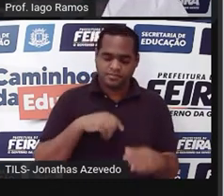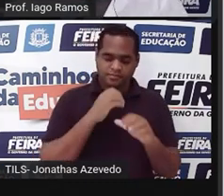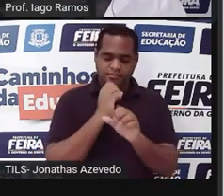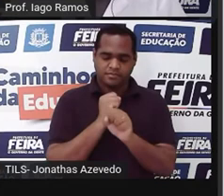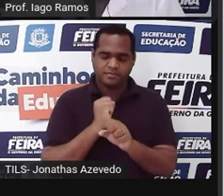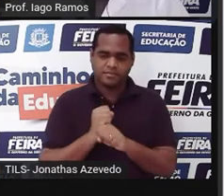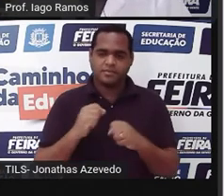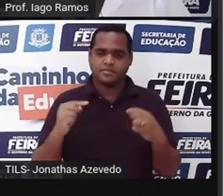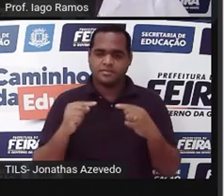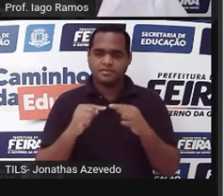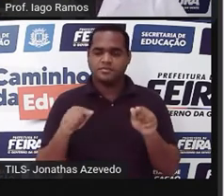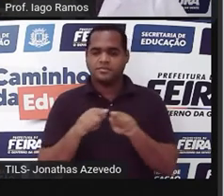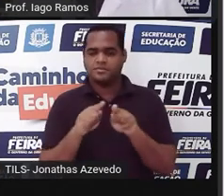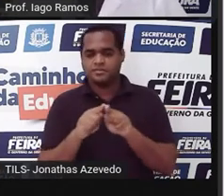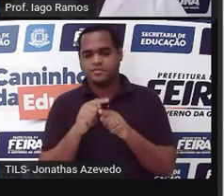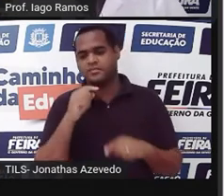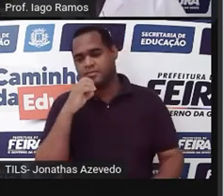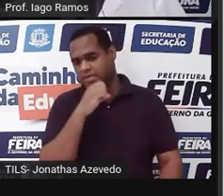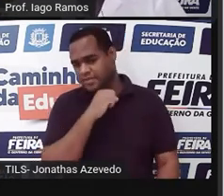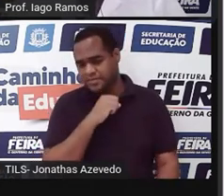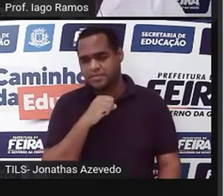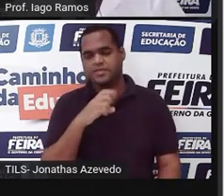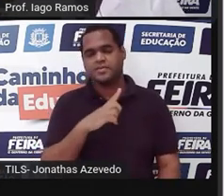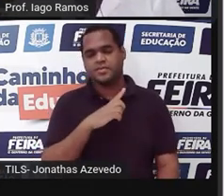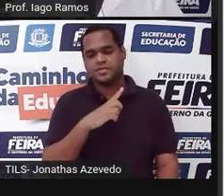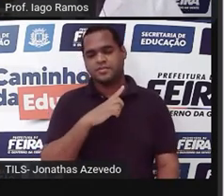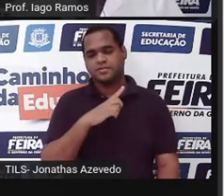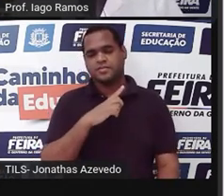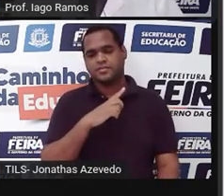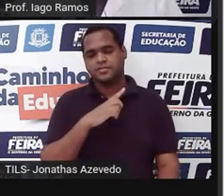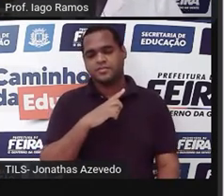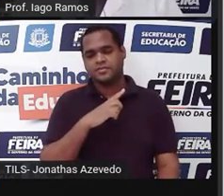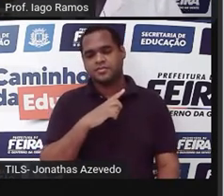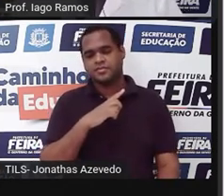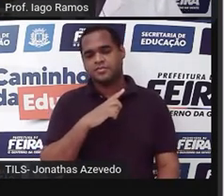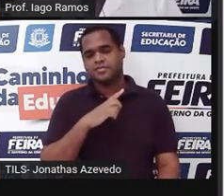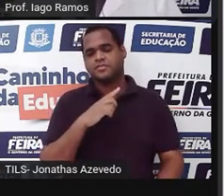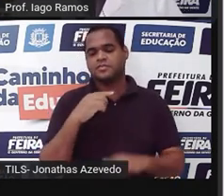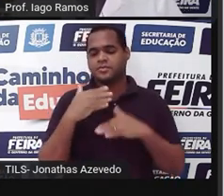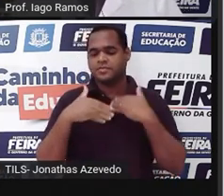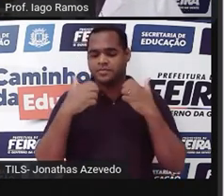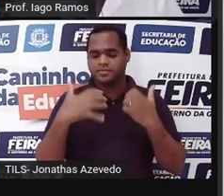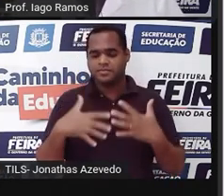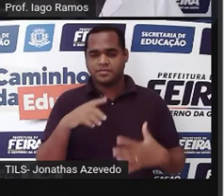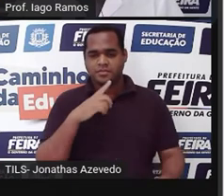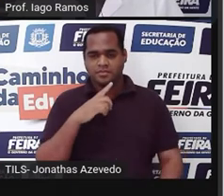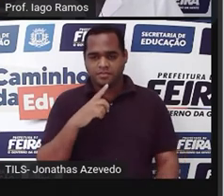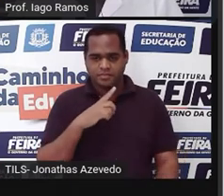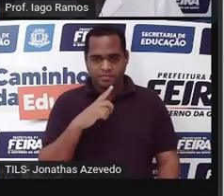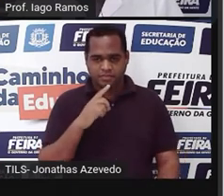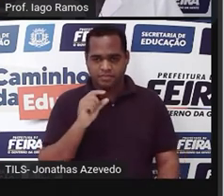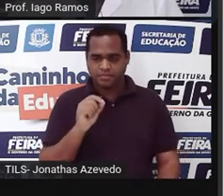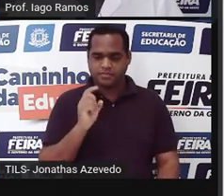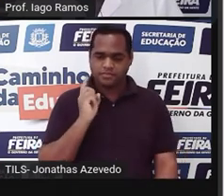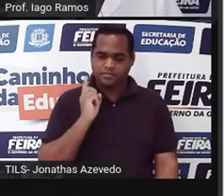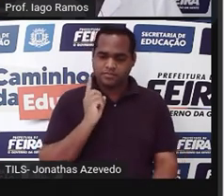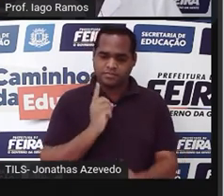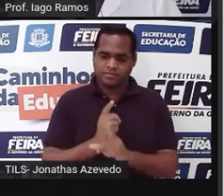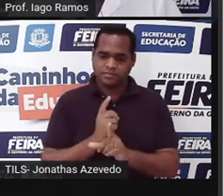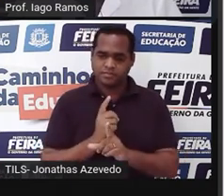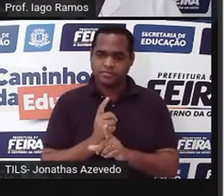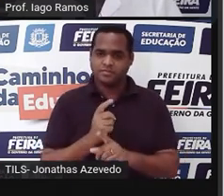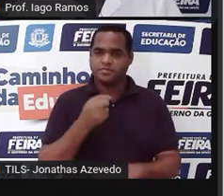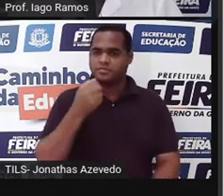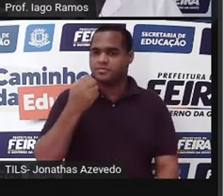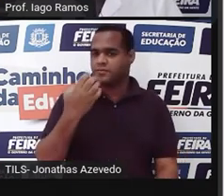também a gente faz esse cálculo rapidinho ok Oi e aí a gente encontra 43 e